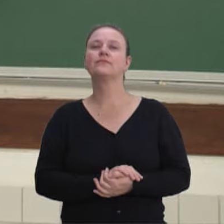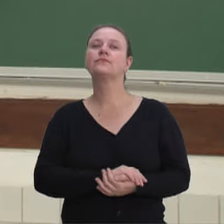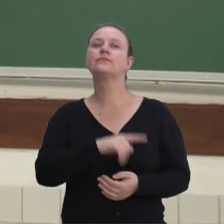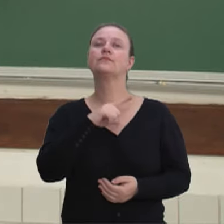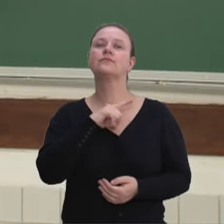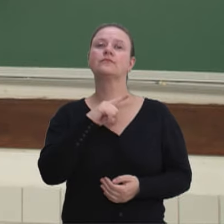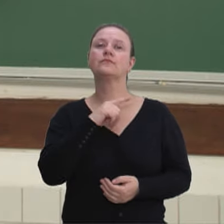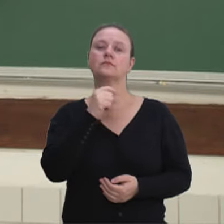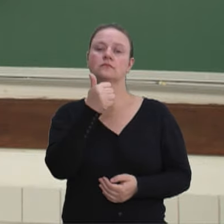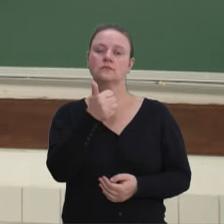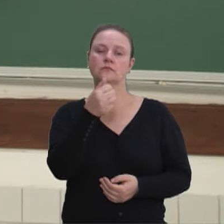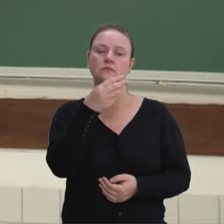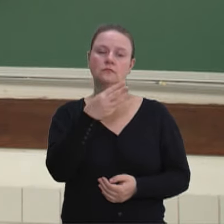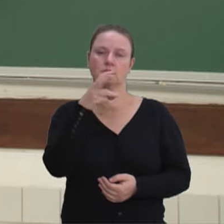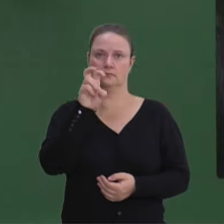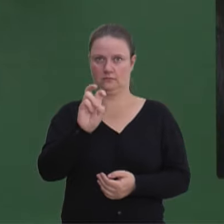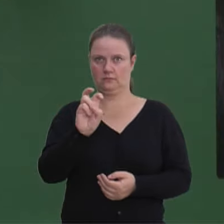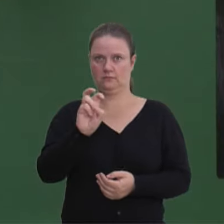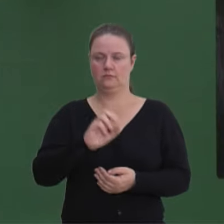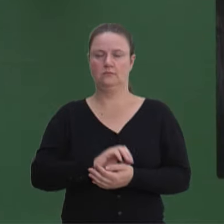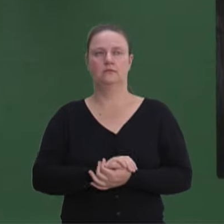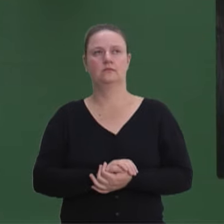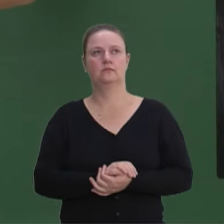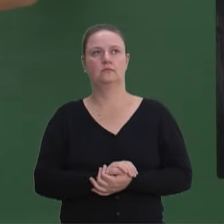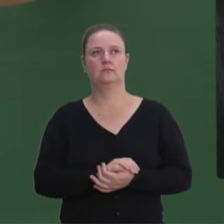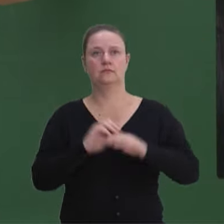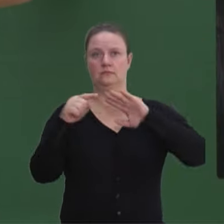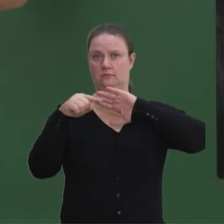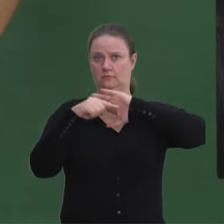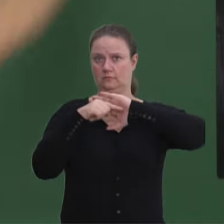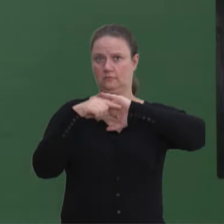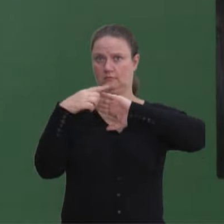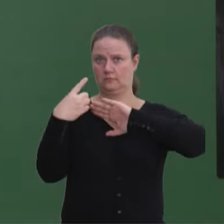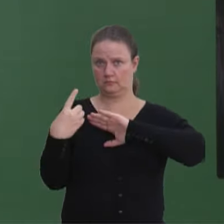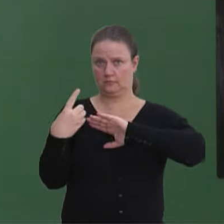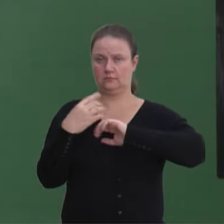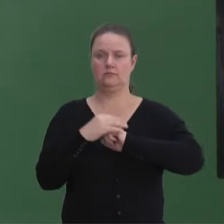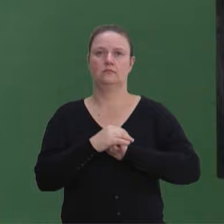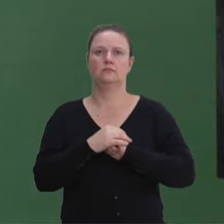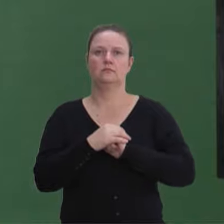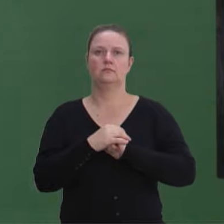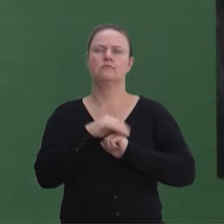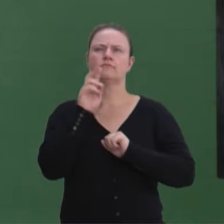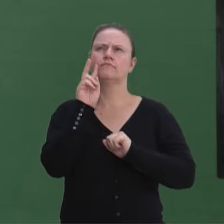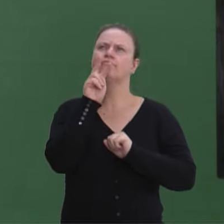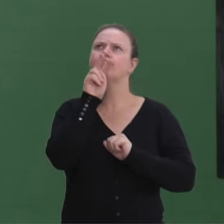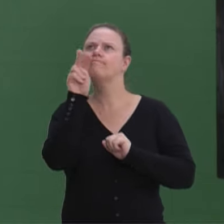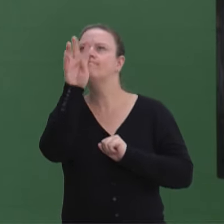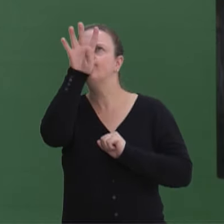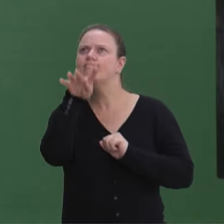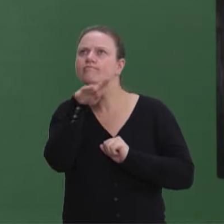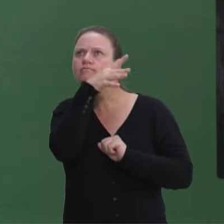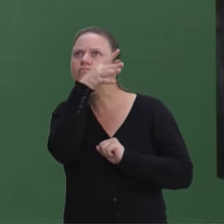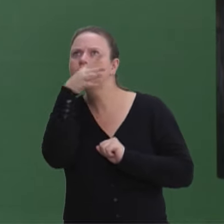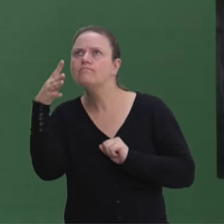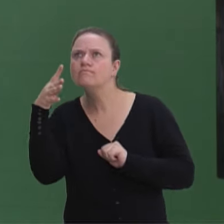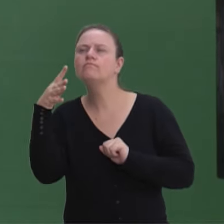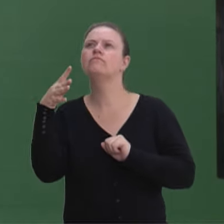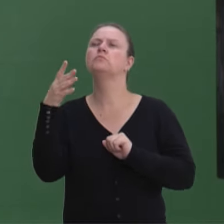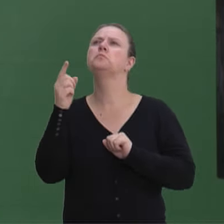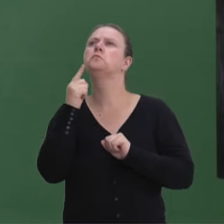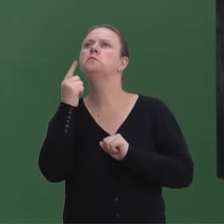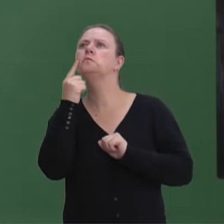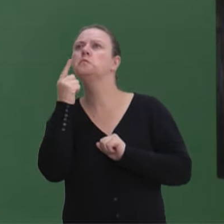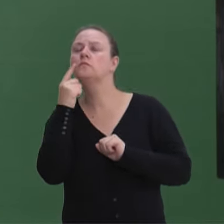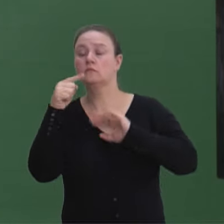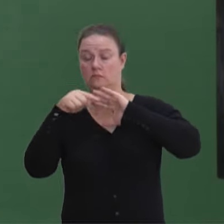tangente 135. É menos 1. Olhei lá na minha tabela. Enfim,